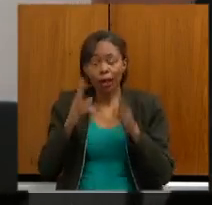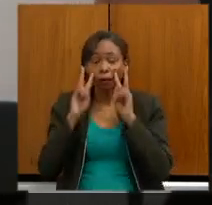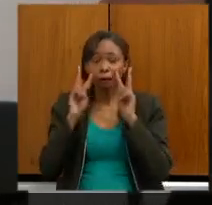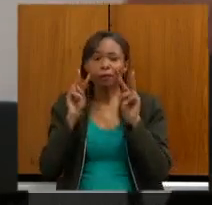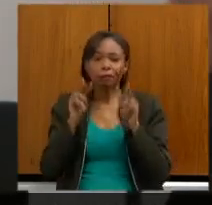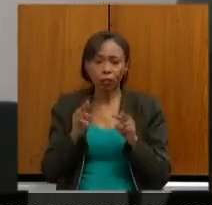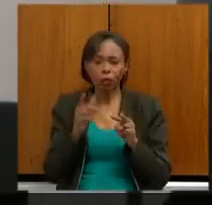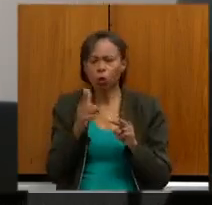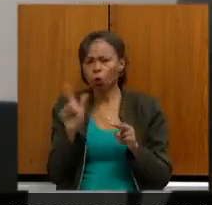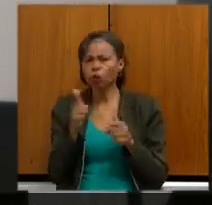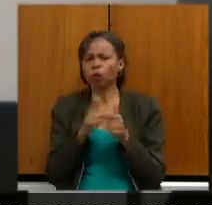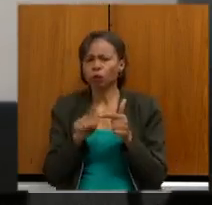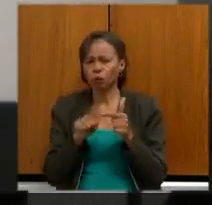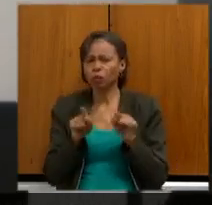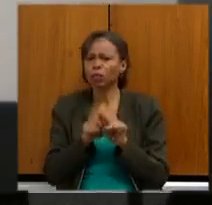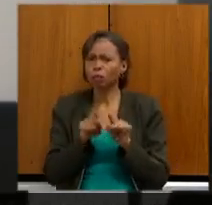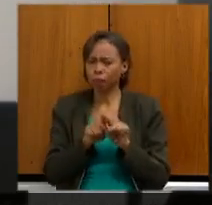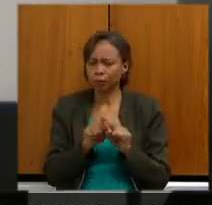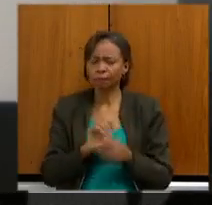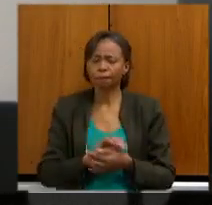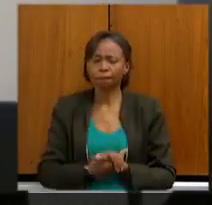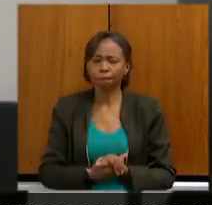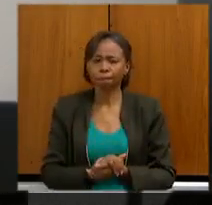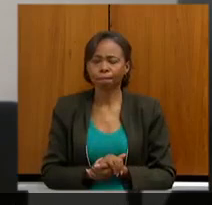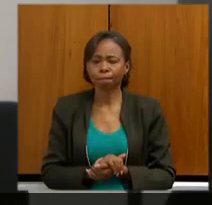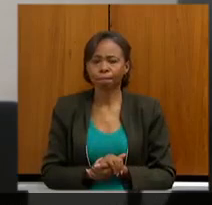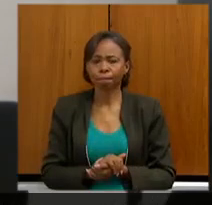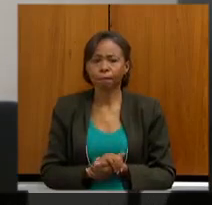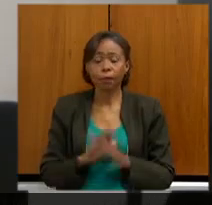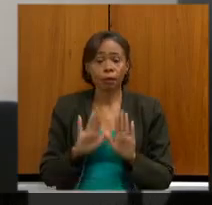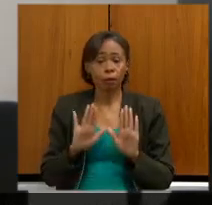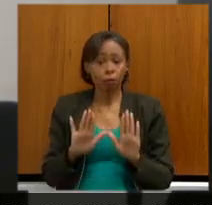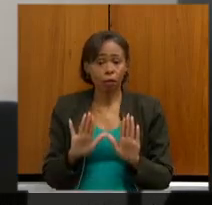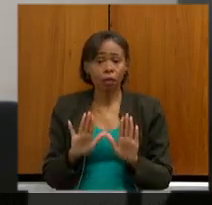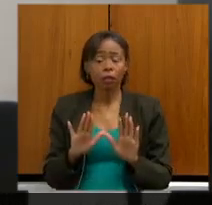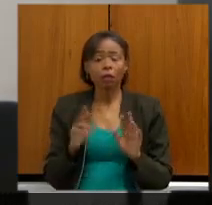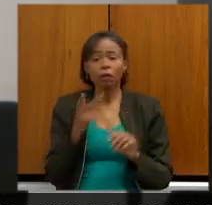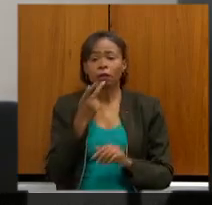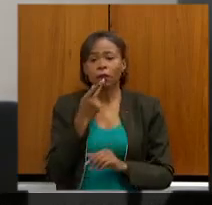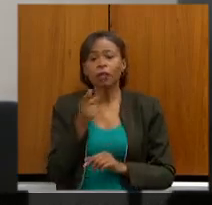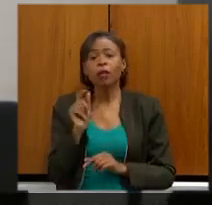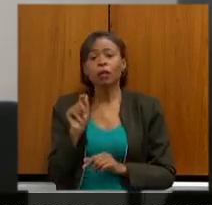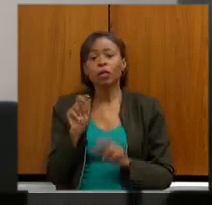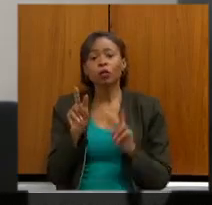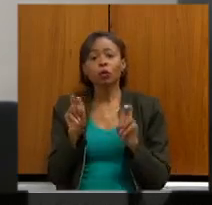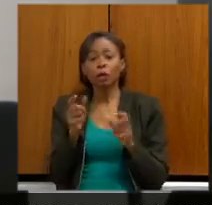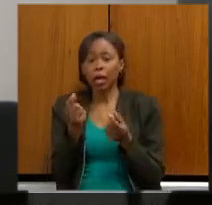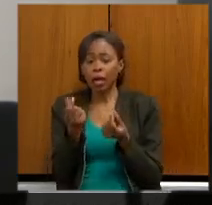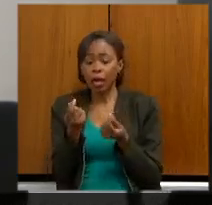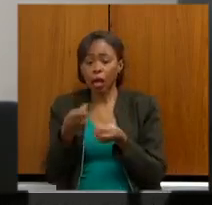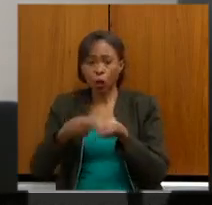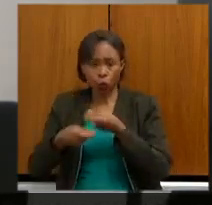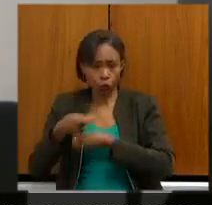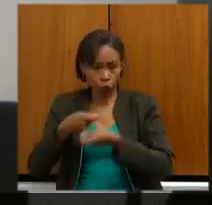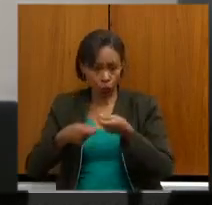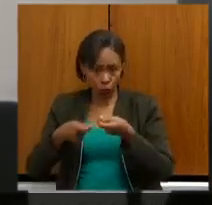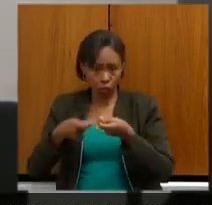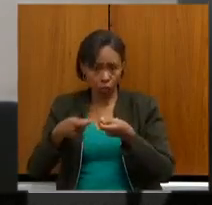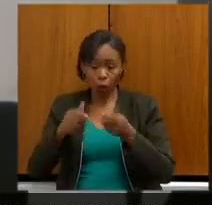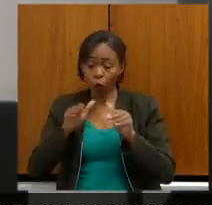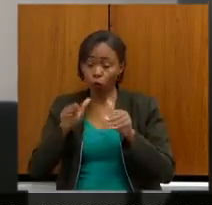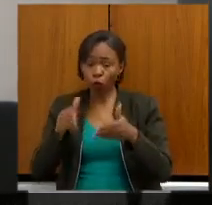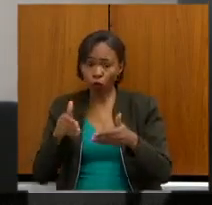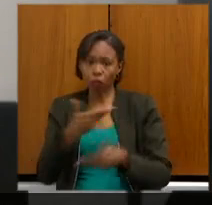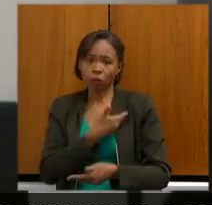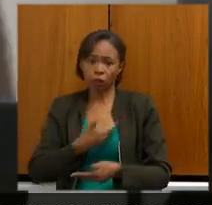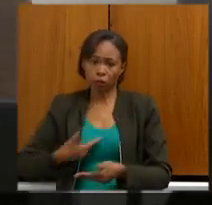já vai também vai discutir aqui em outros momentos Mas falar de como economia para o estado mas